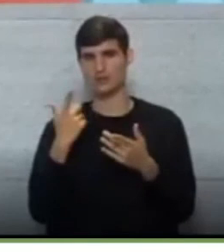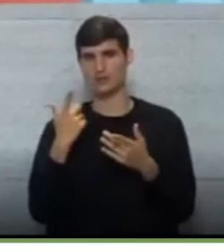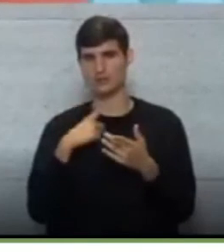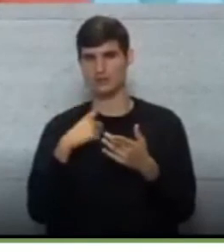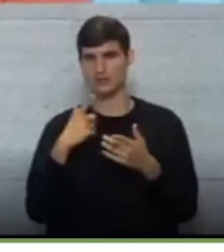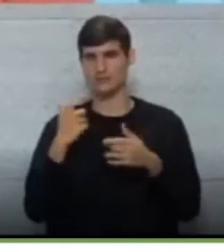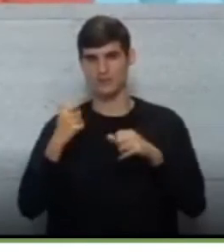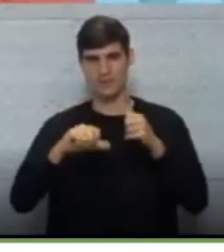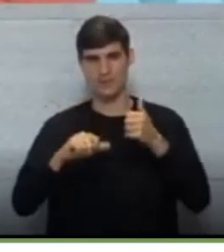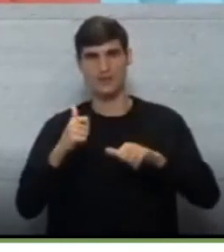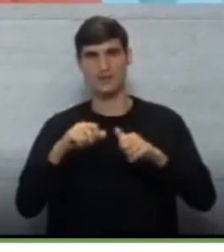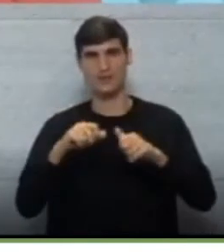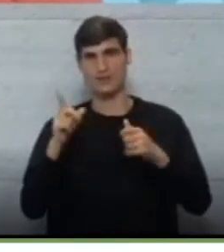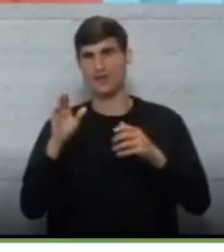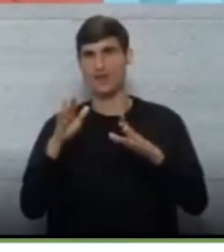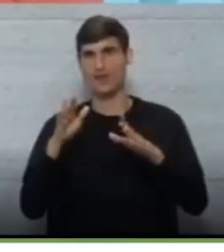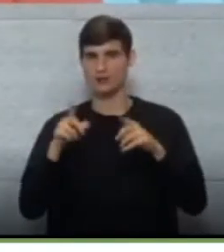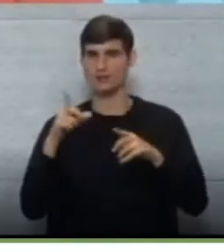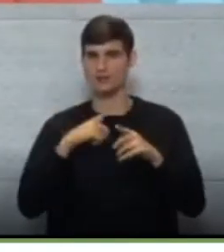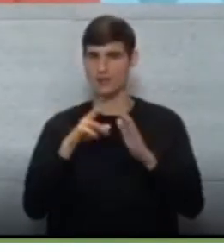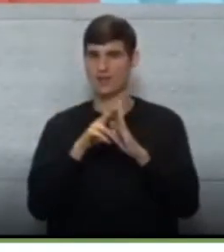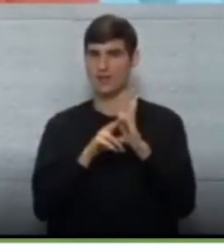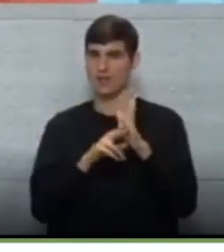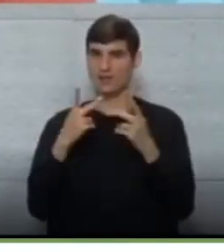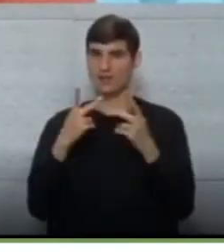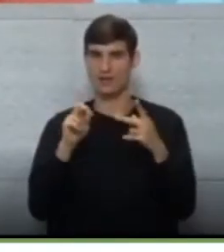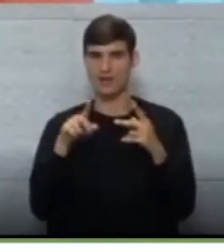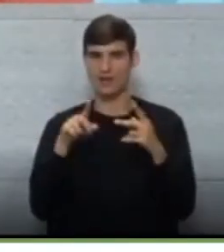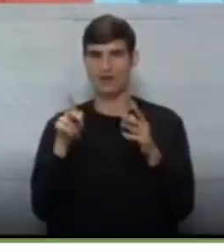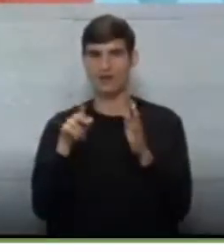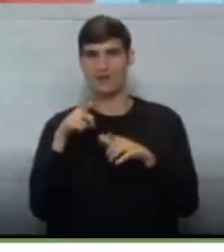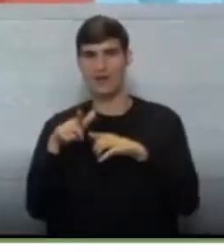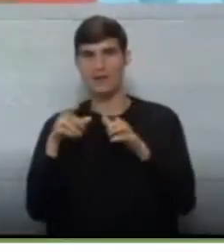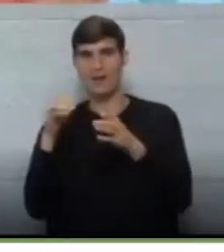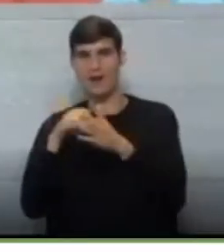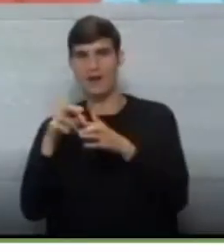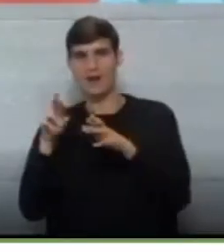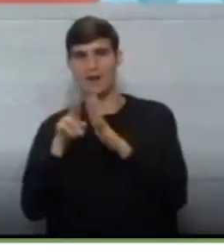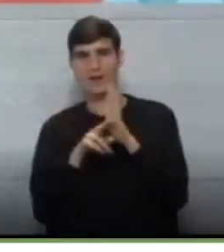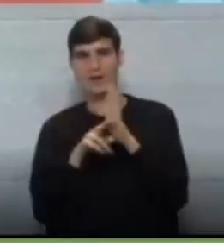parte de vigilância sanitária diretamente para fazer a